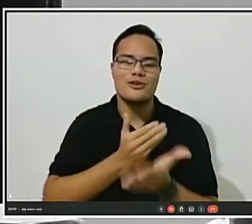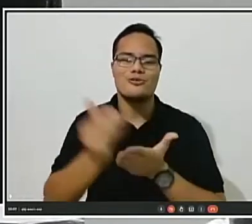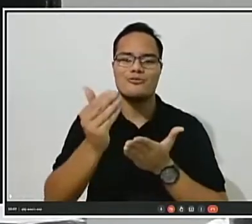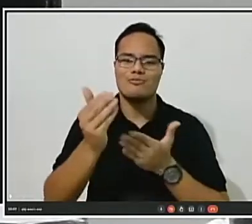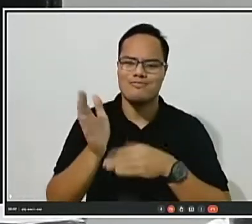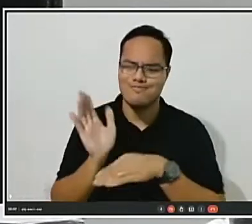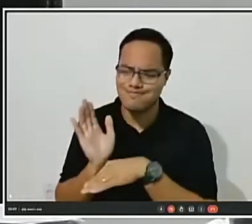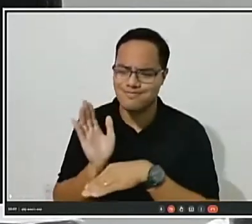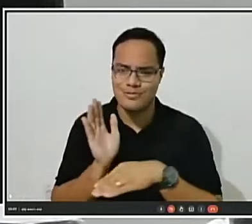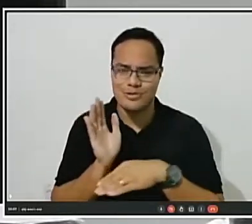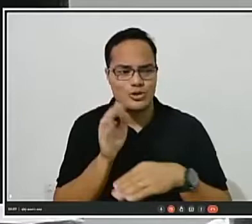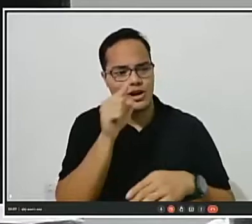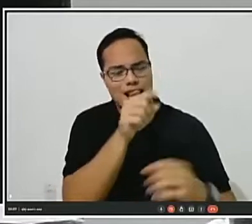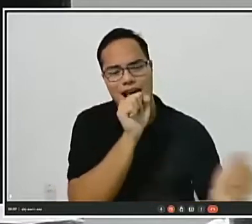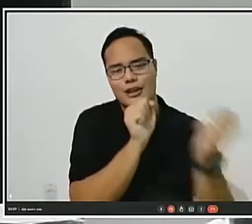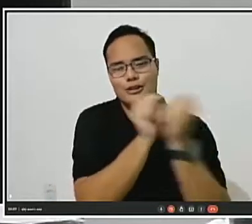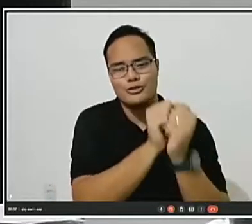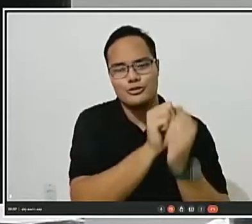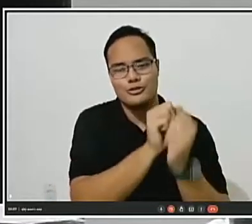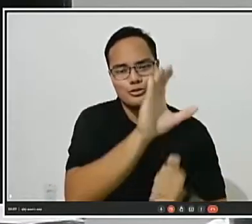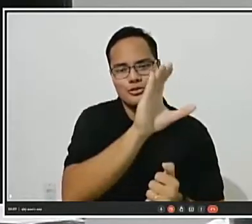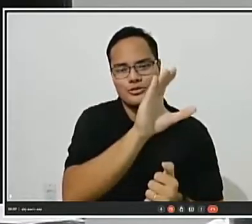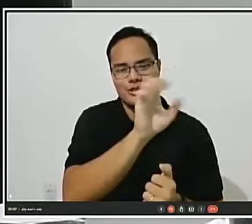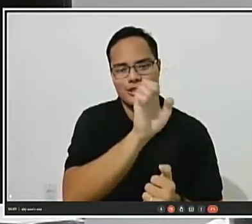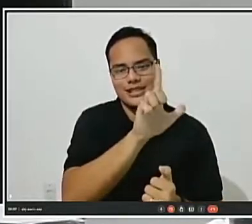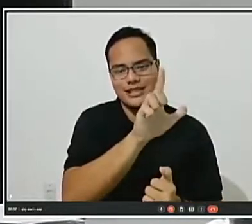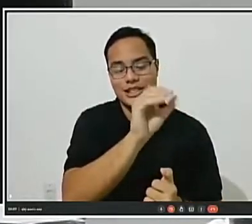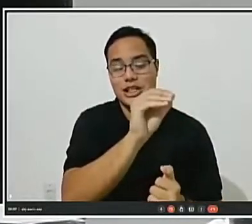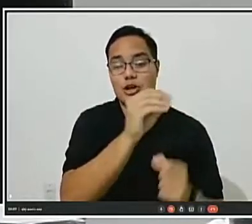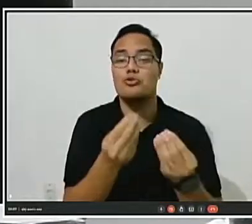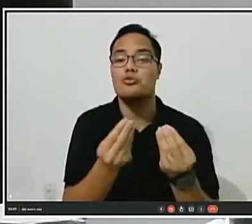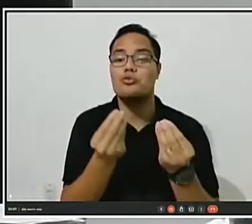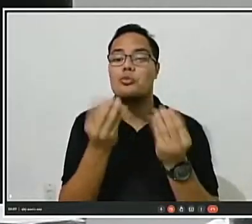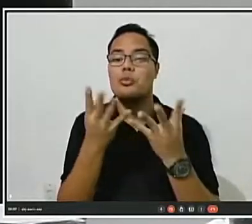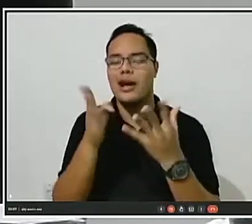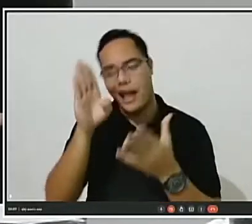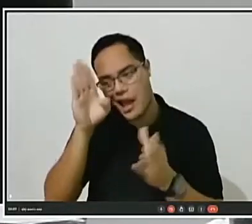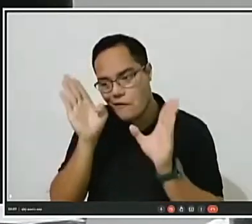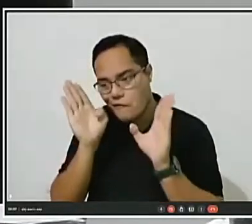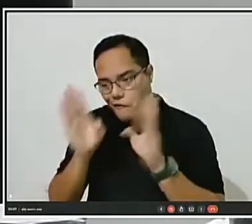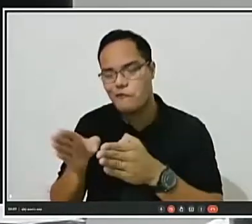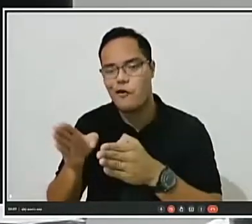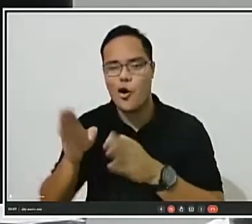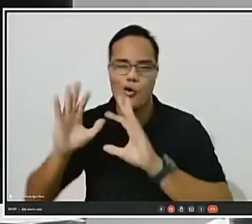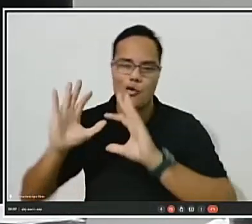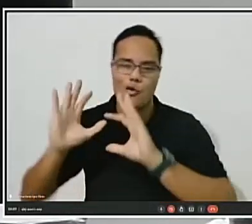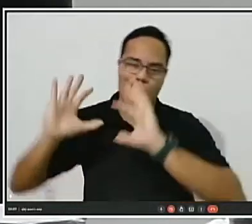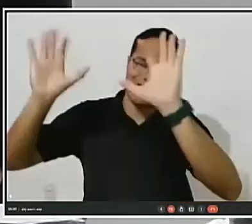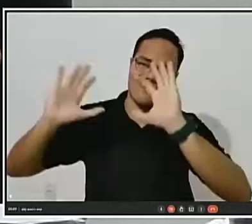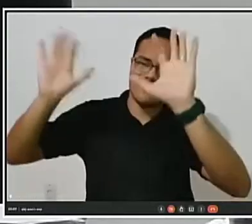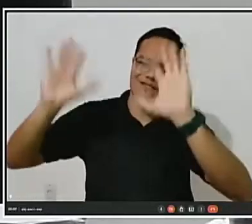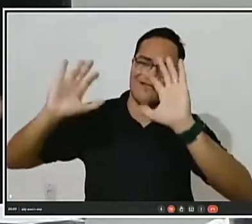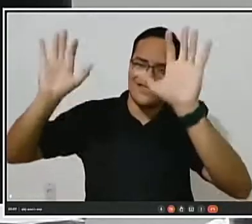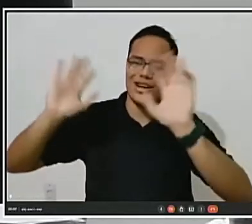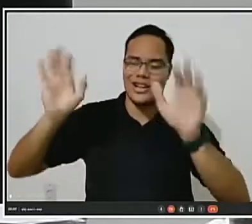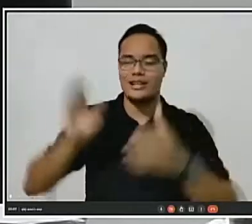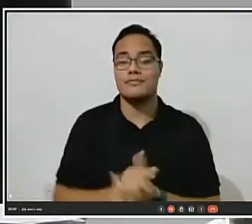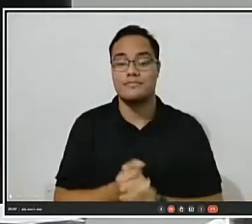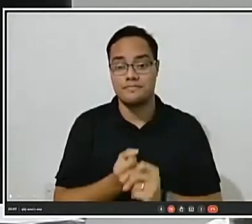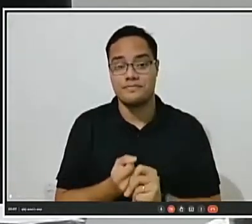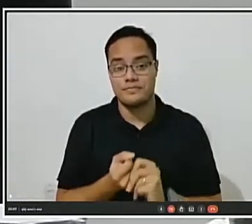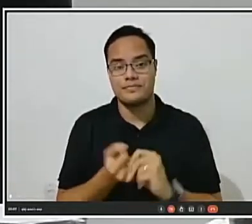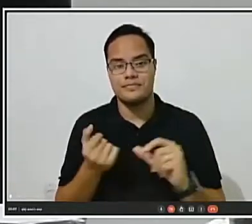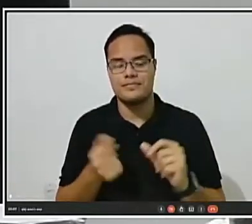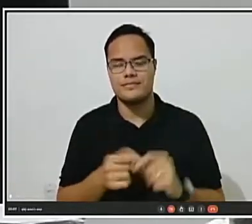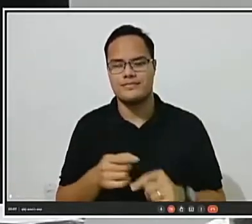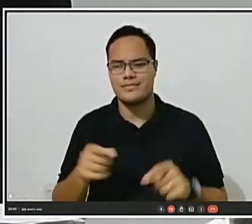Celso para alavancar o voleibol do nosso município. Minha amizade, até o entanto, com ele